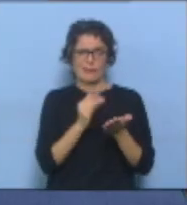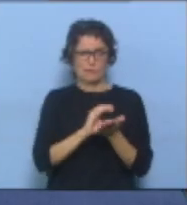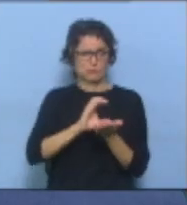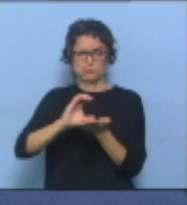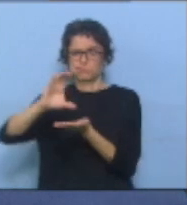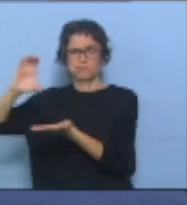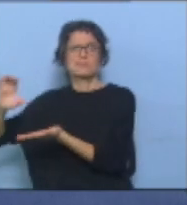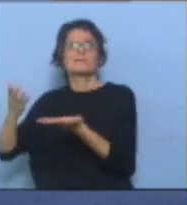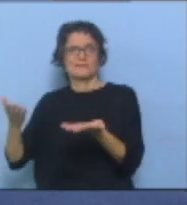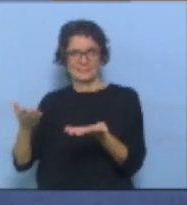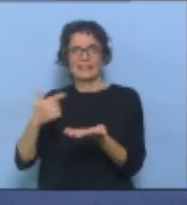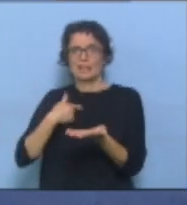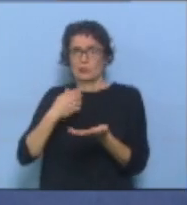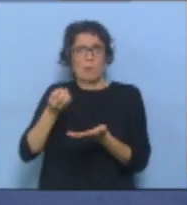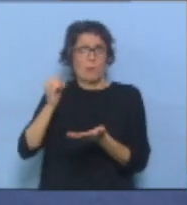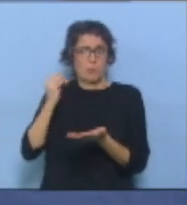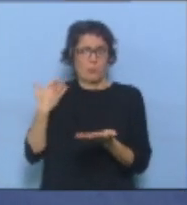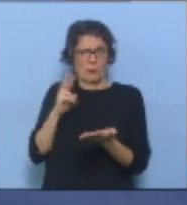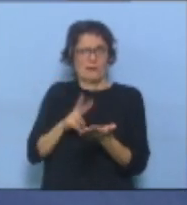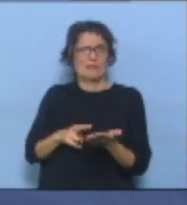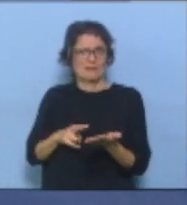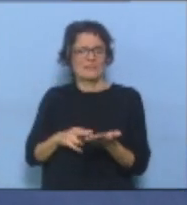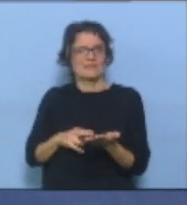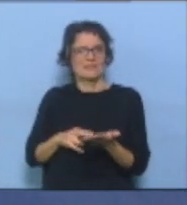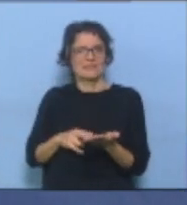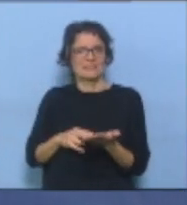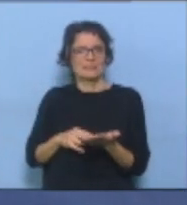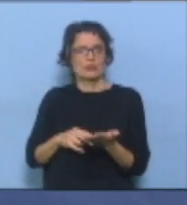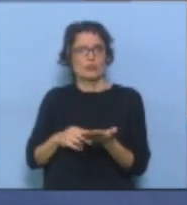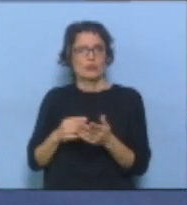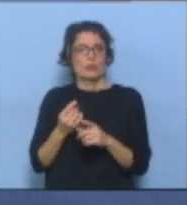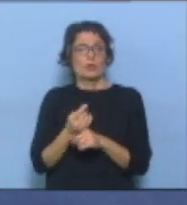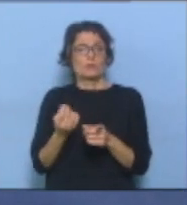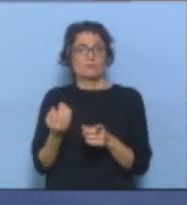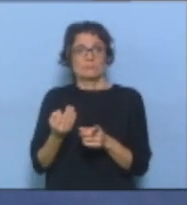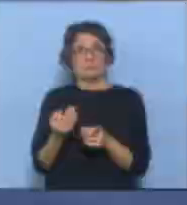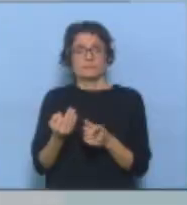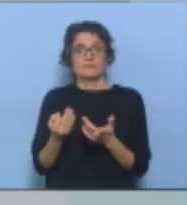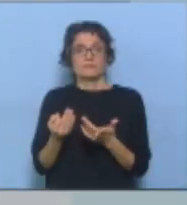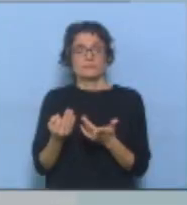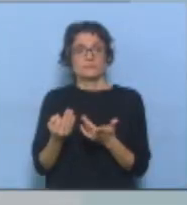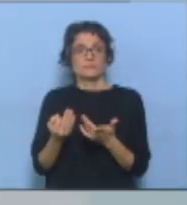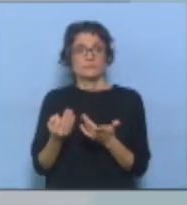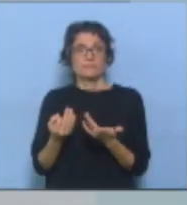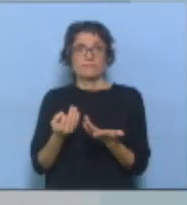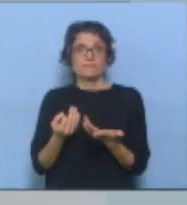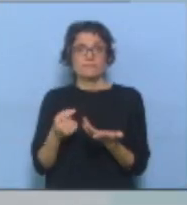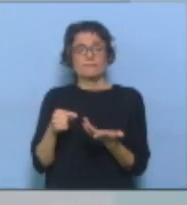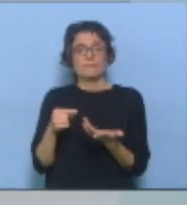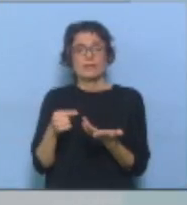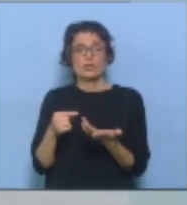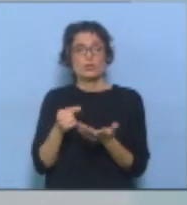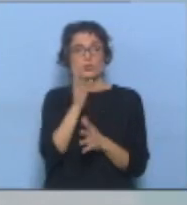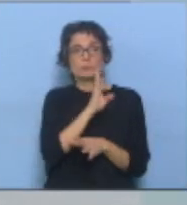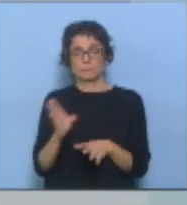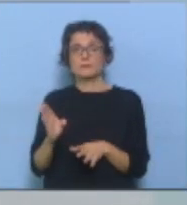Porque, já está a confessar outra vez. Porque, de certa maneira, acabo sempre por ler as mesmas coisas que são... Eu gosto muito do Thomas Alick,